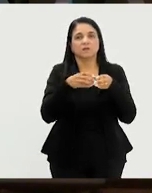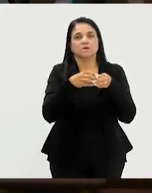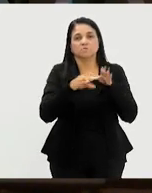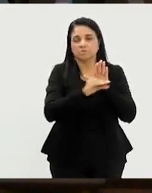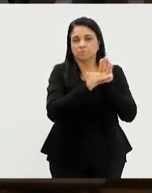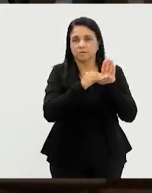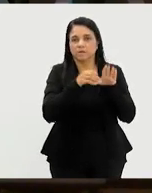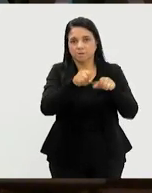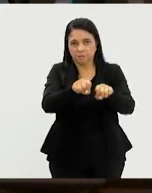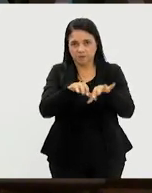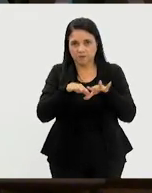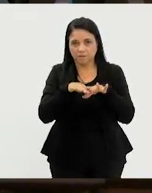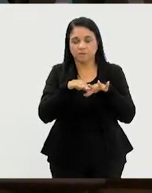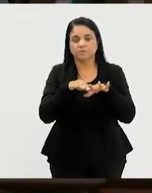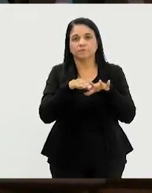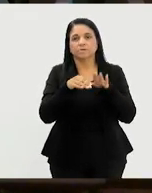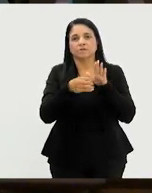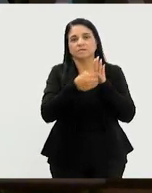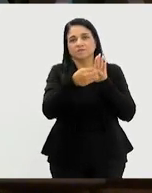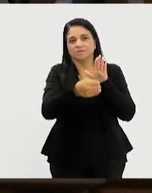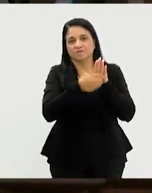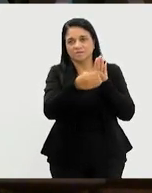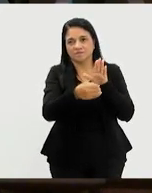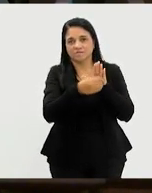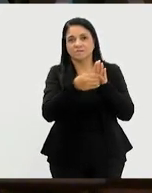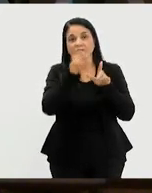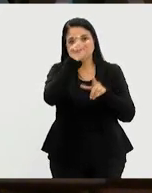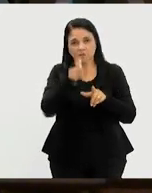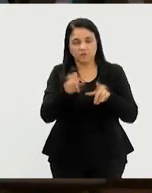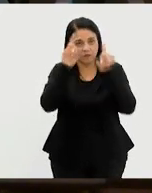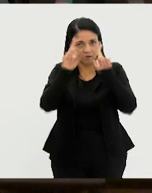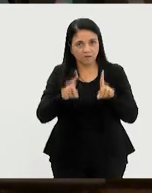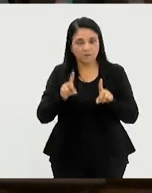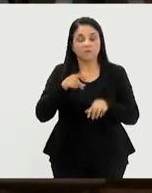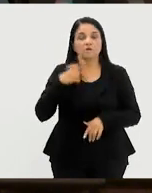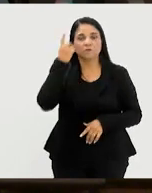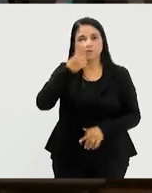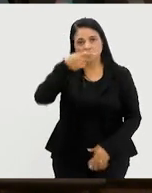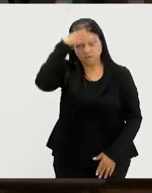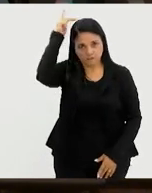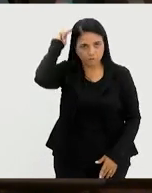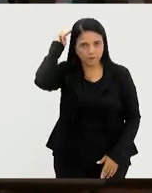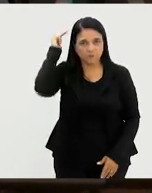para me parecer pela comissão da pessoa com deficiência Deputado Fred